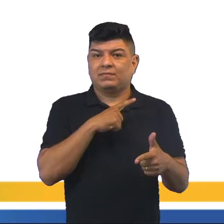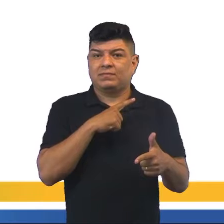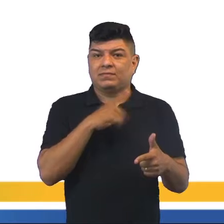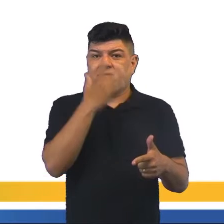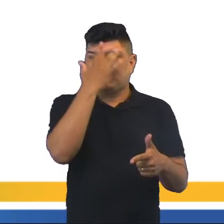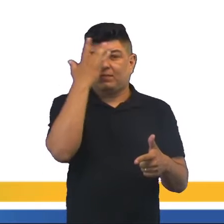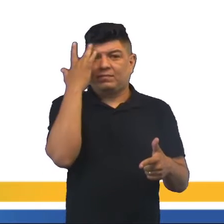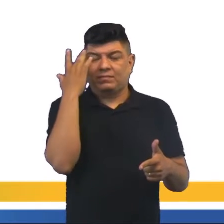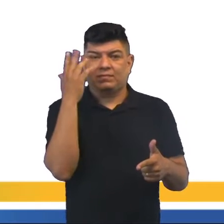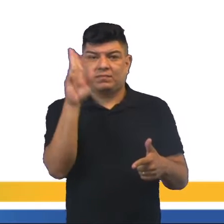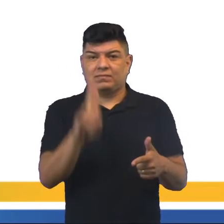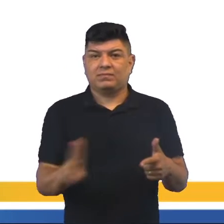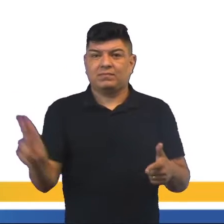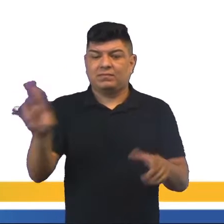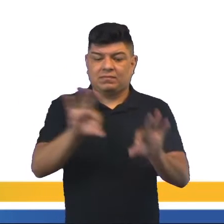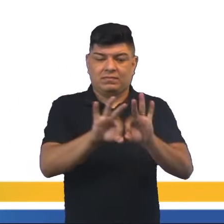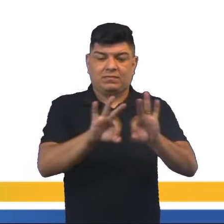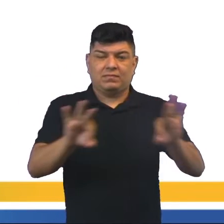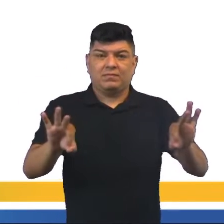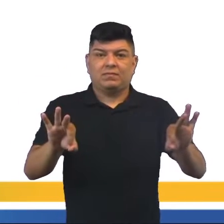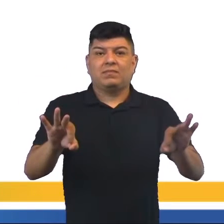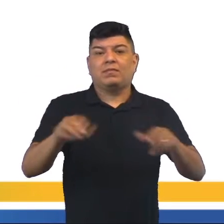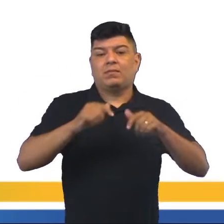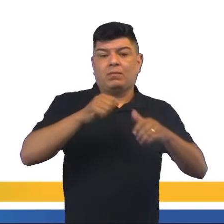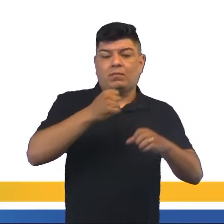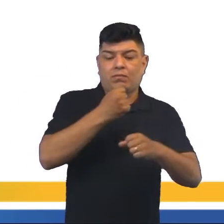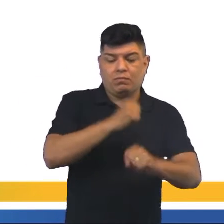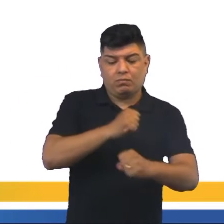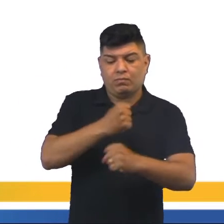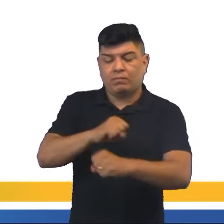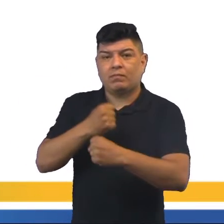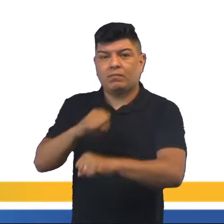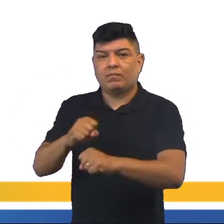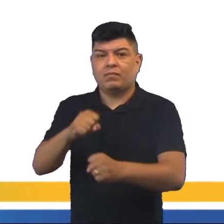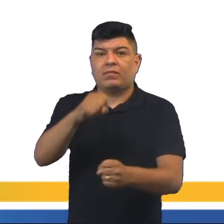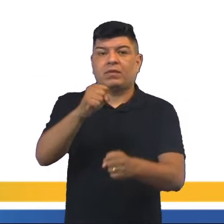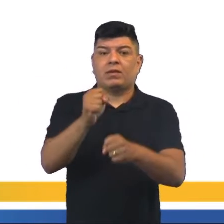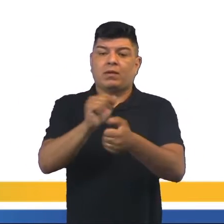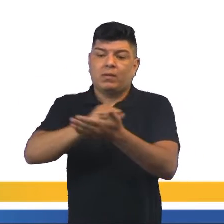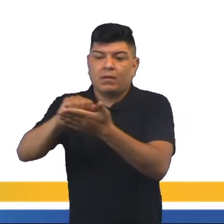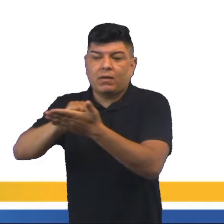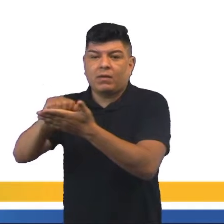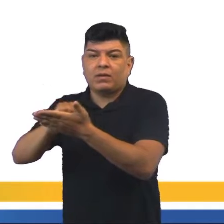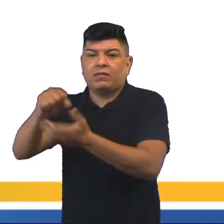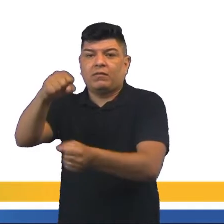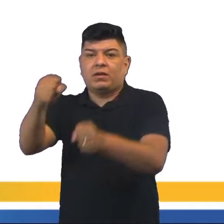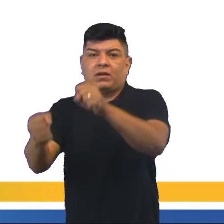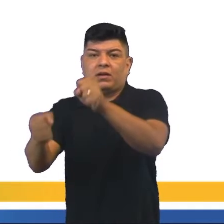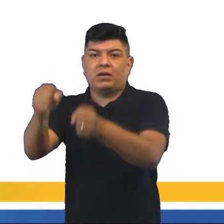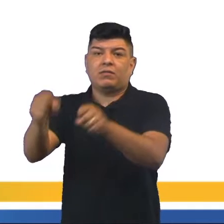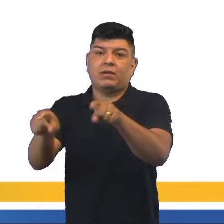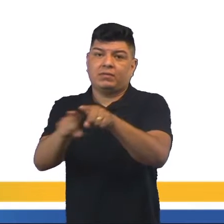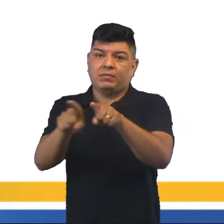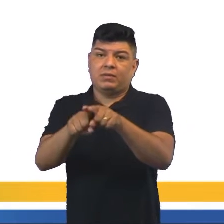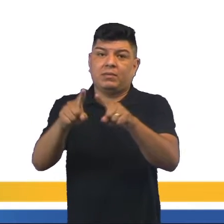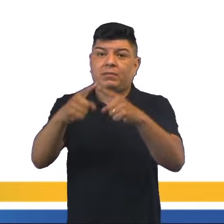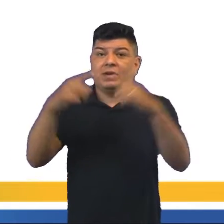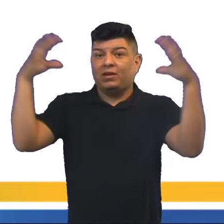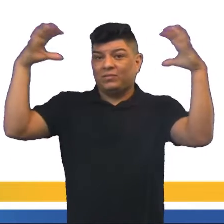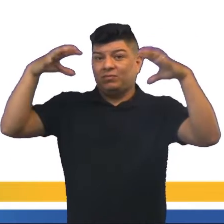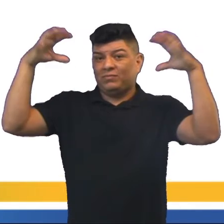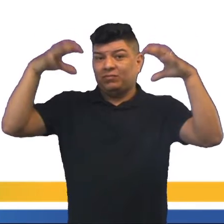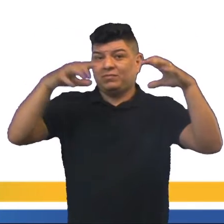o consumo e também utilizar mangueiras para lavar calçadas, lavar o carro, né? Eu ia dizer, espera chover para lavar, mas faz tempo também que não chove, né? Porque é uma